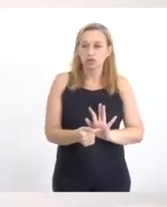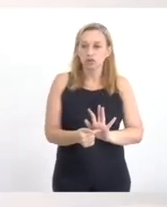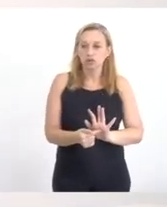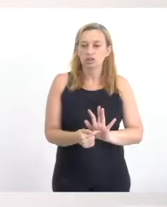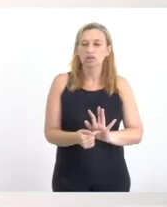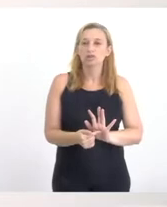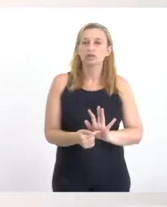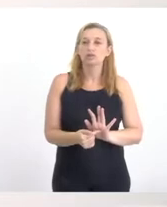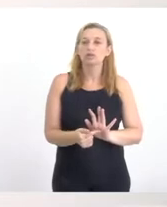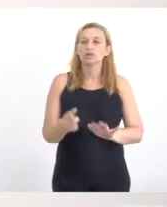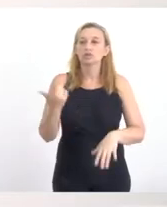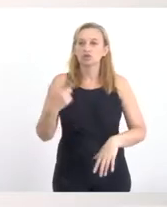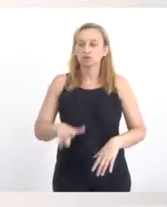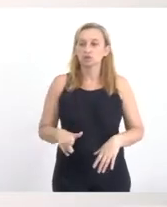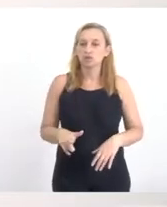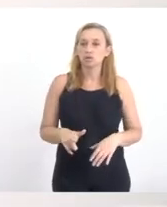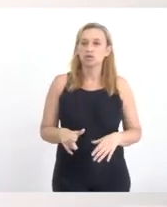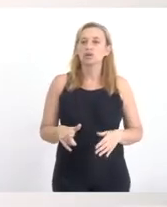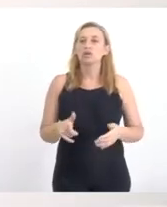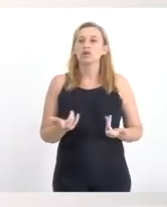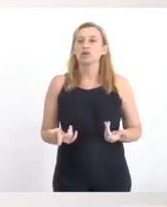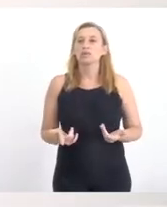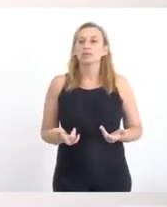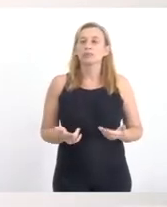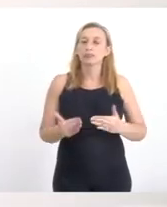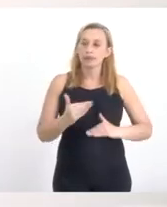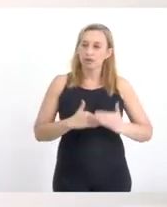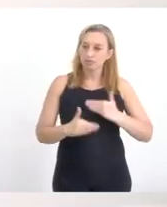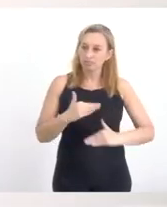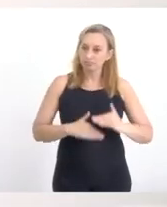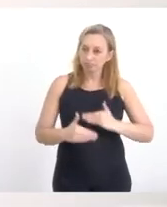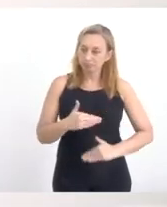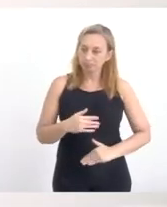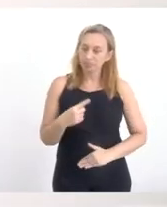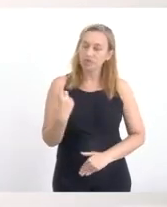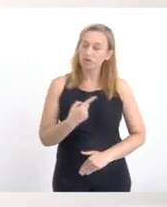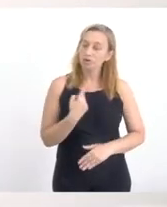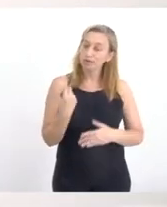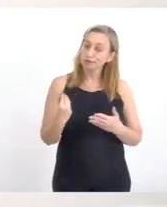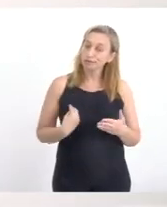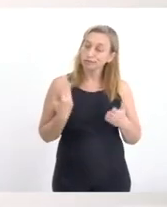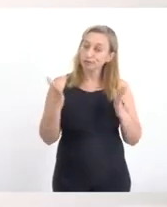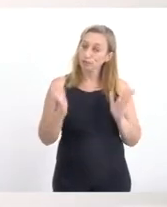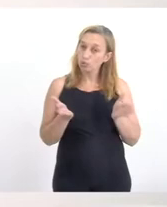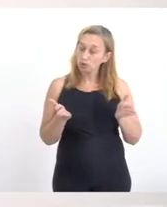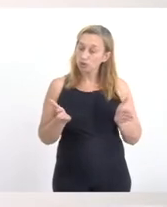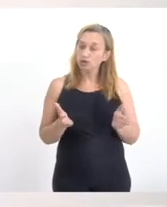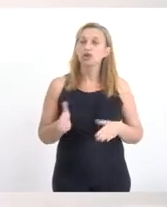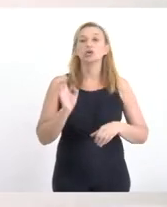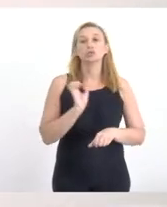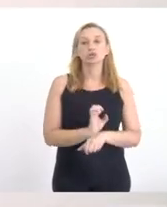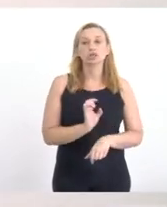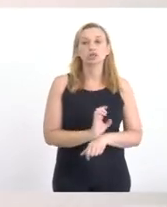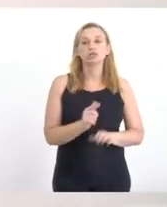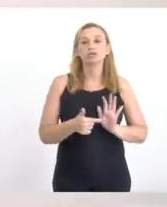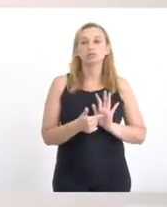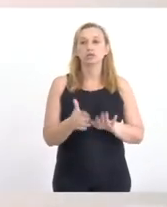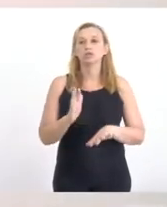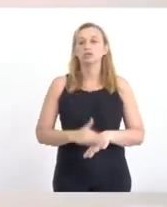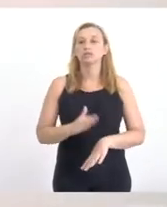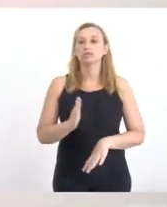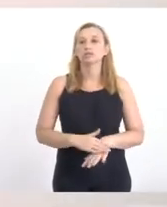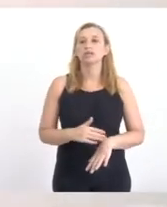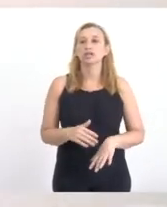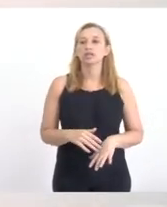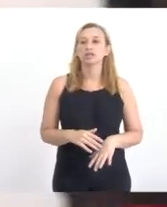mais uma vez em que durante um cenário de retrocesso em que nós estamos hoje é o estado se mostra cada vez mais